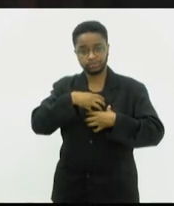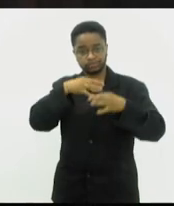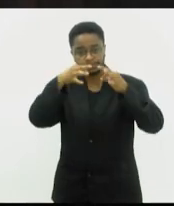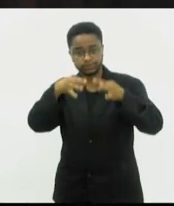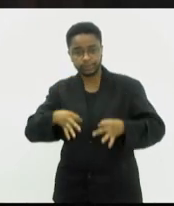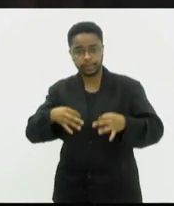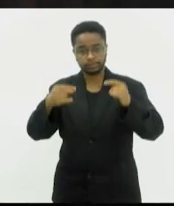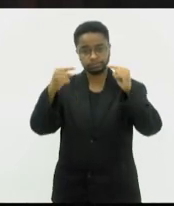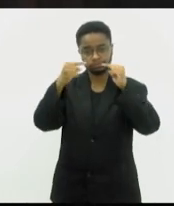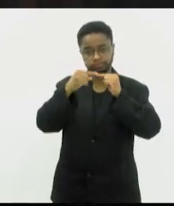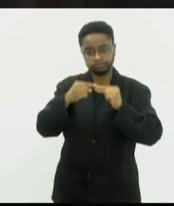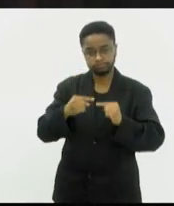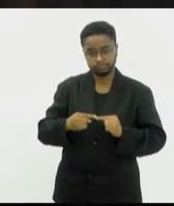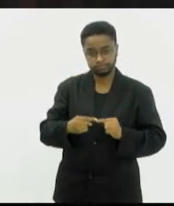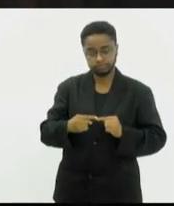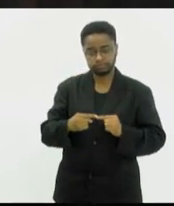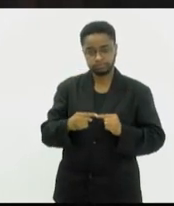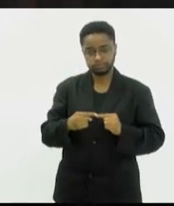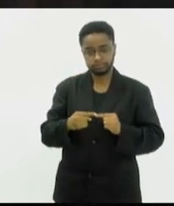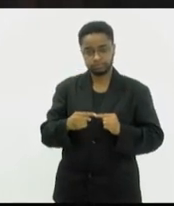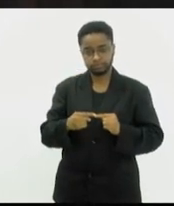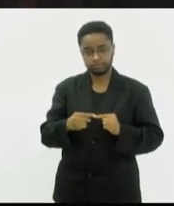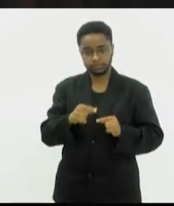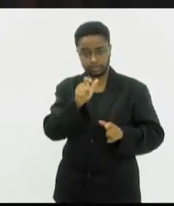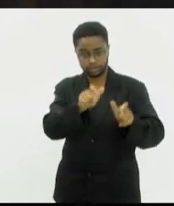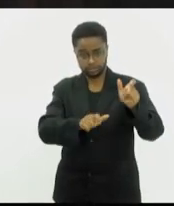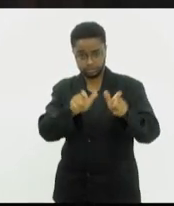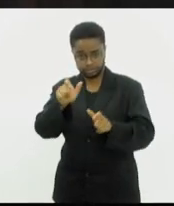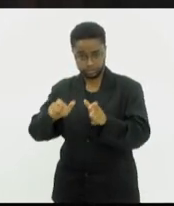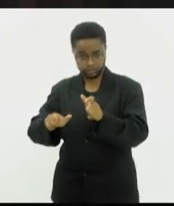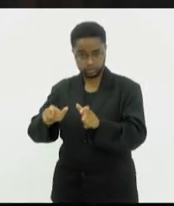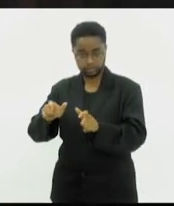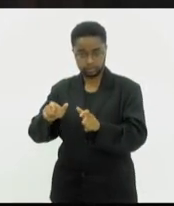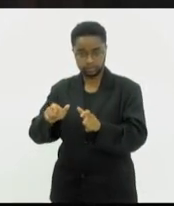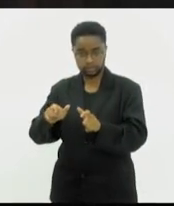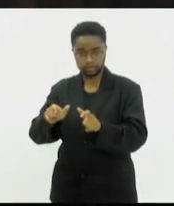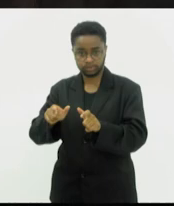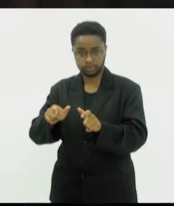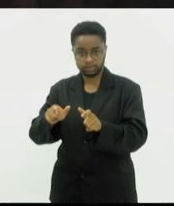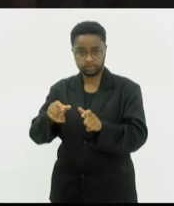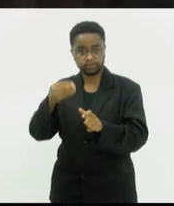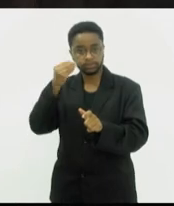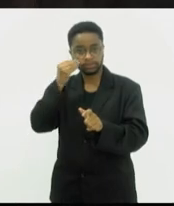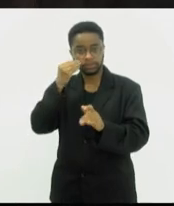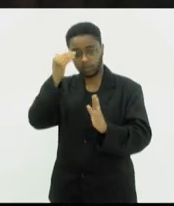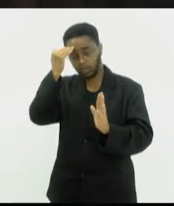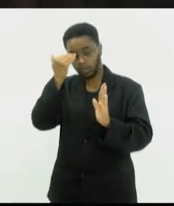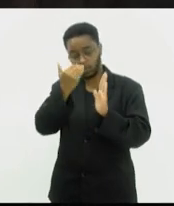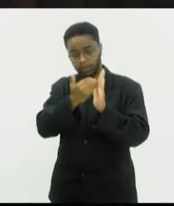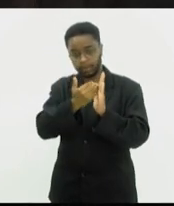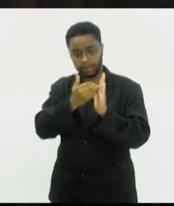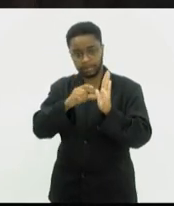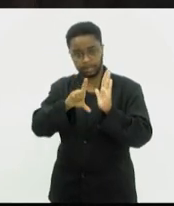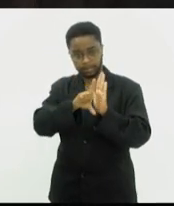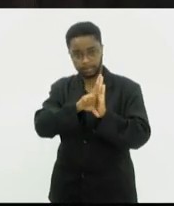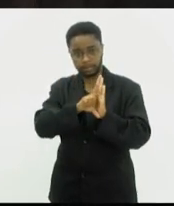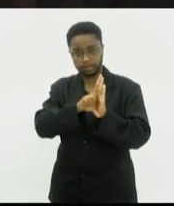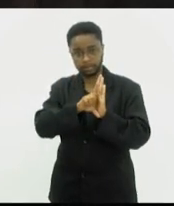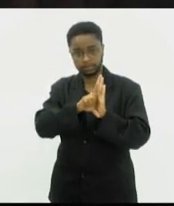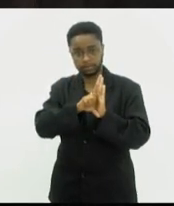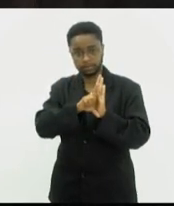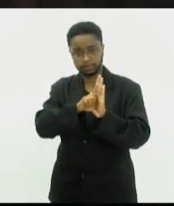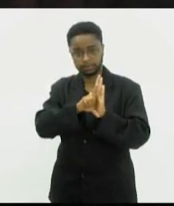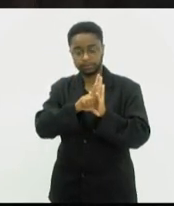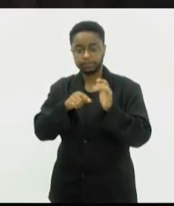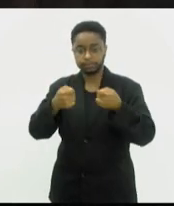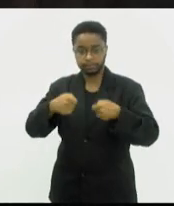precisa o cidadão para ser cumpridor das leis, ele também